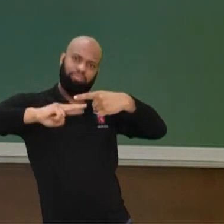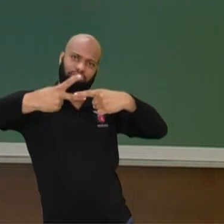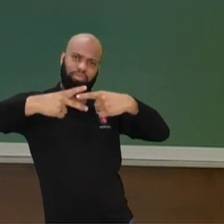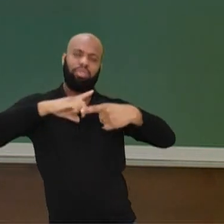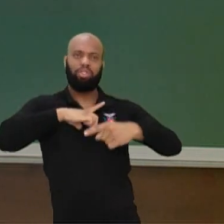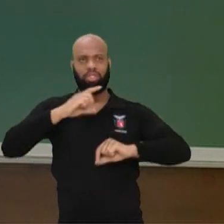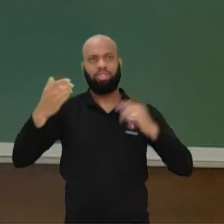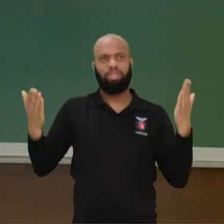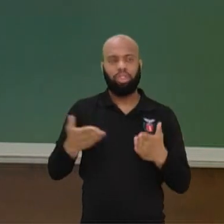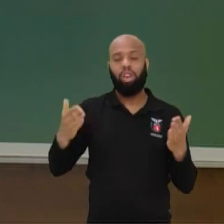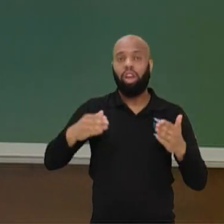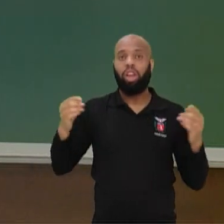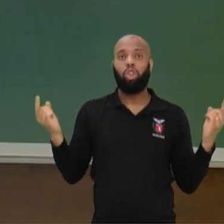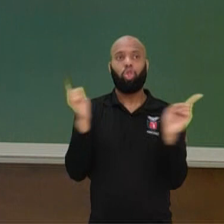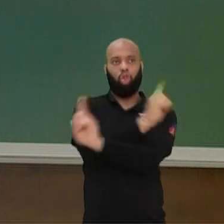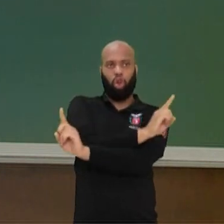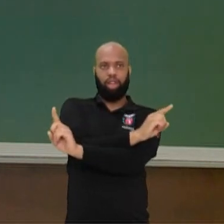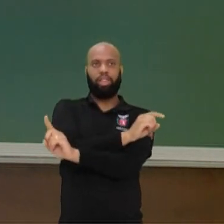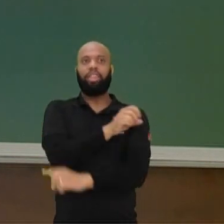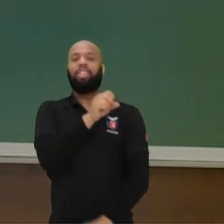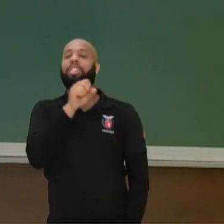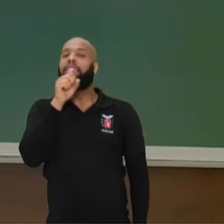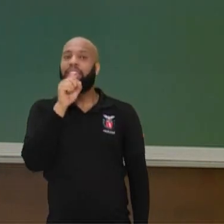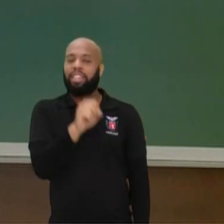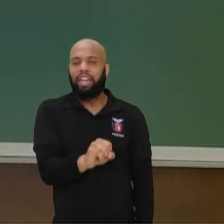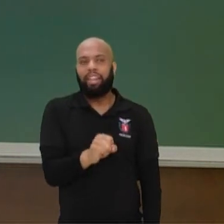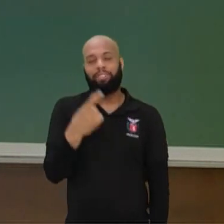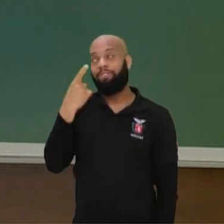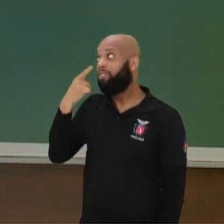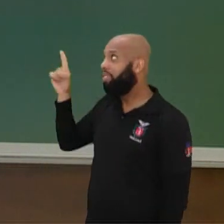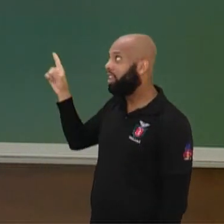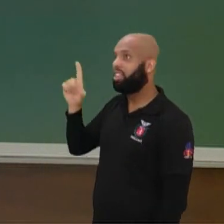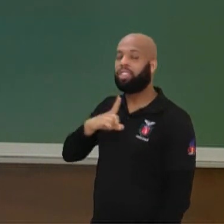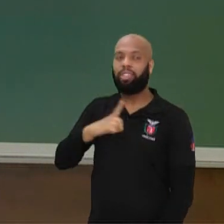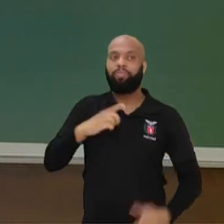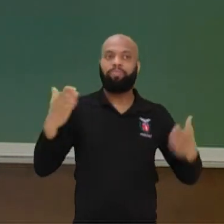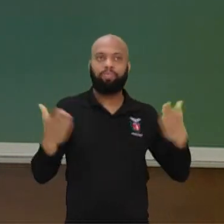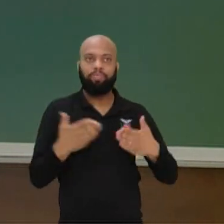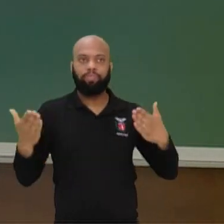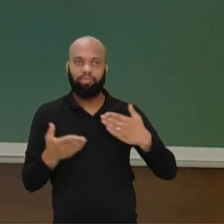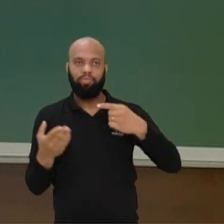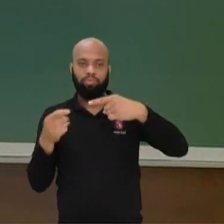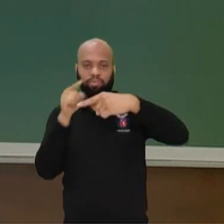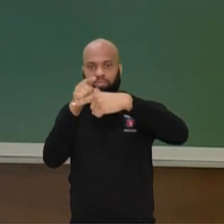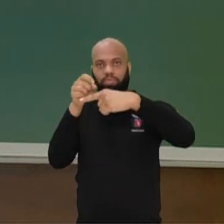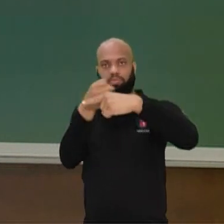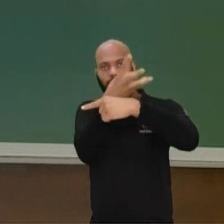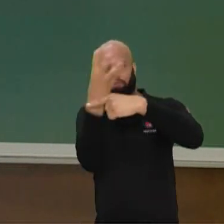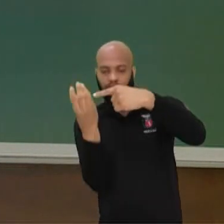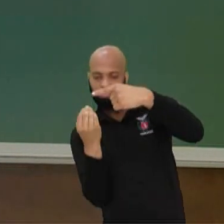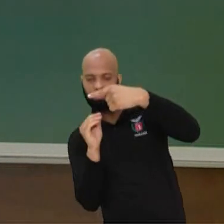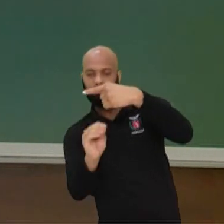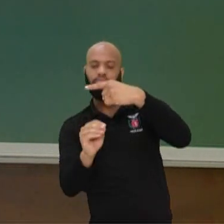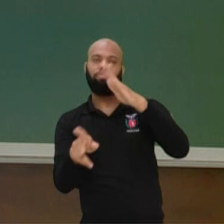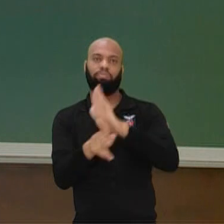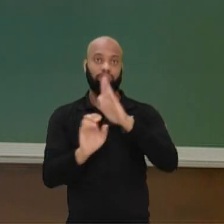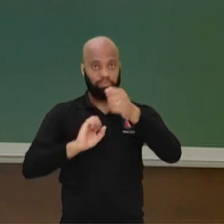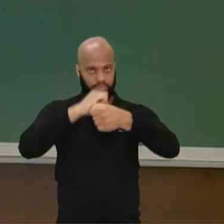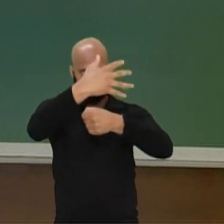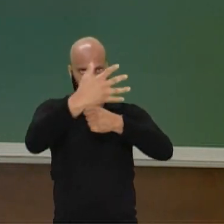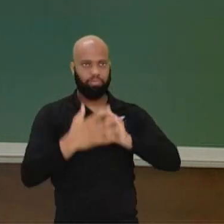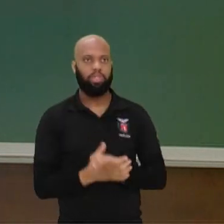ser denominador. Se fosse denominador, passaria a ser numerador. Do que? Da